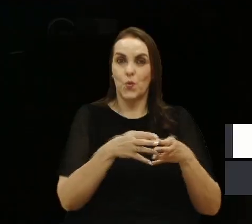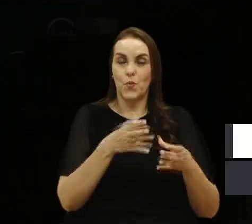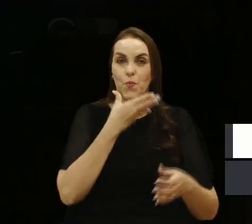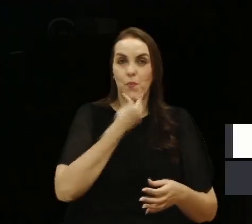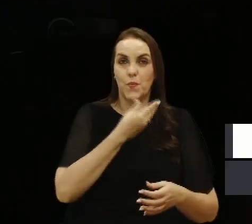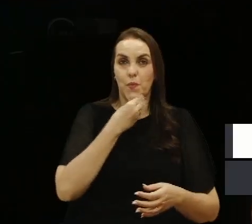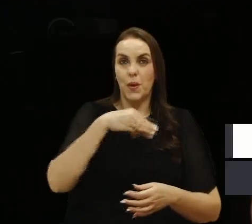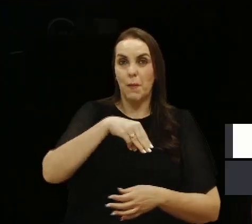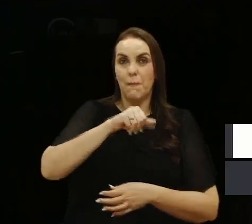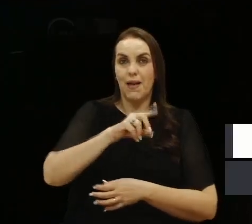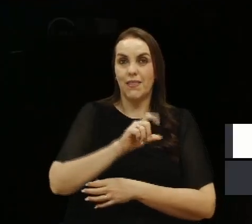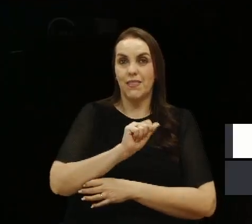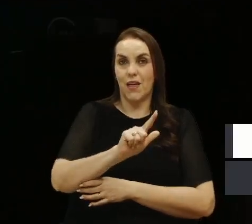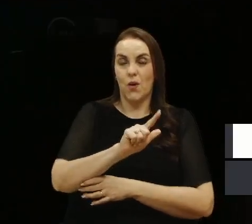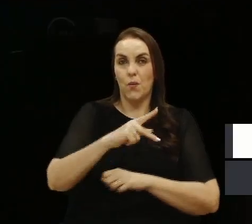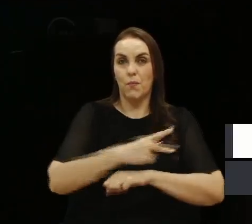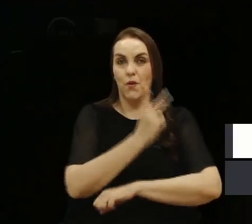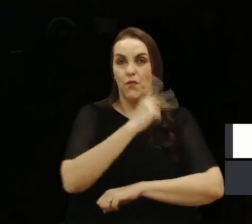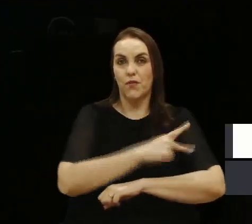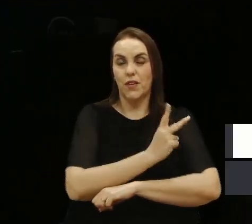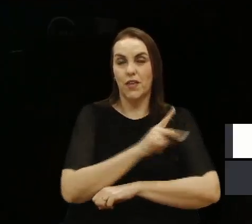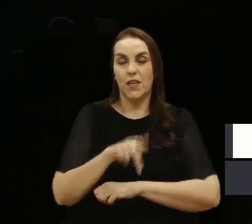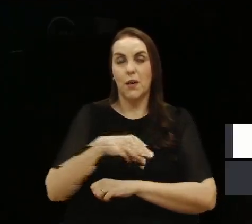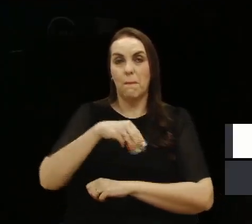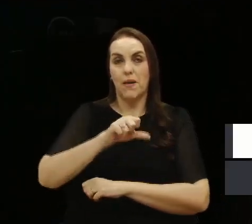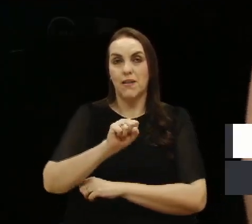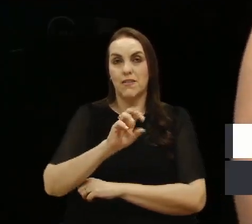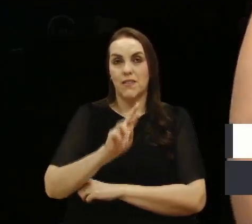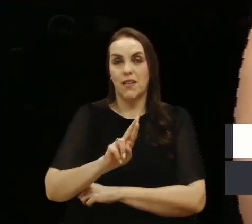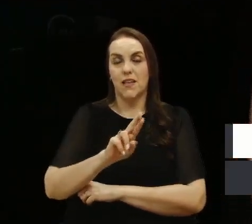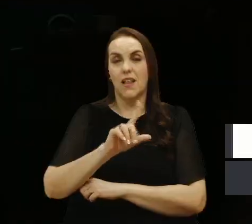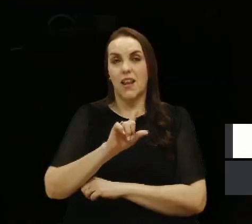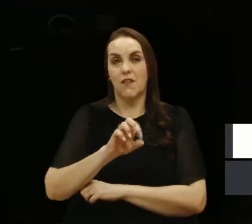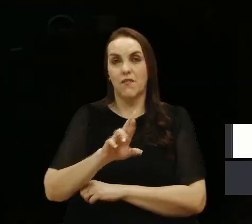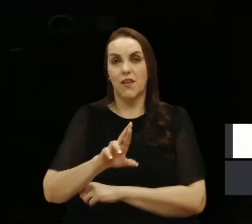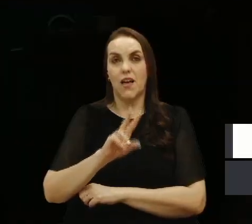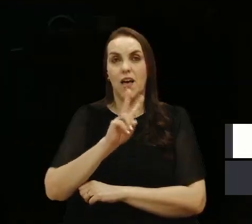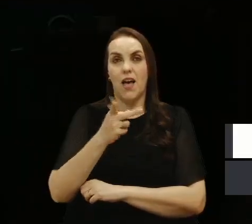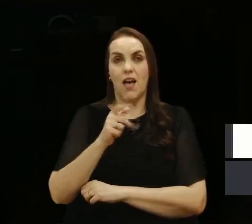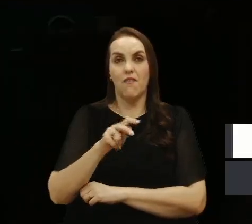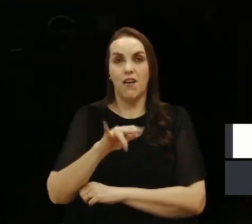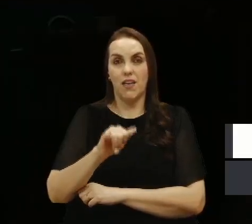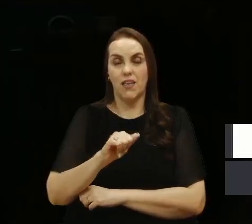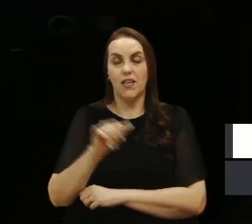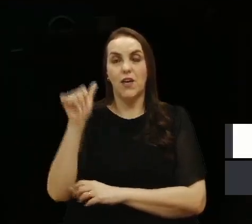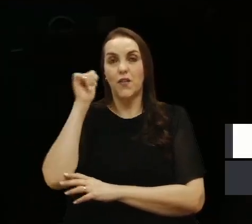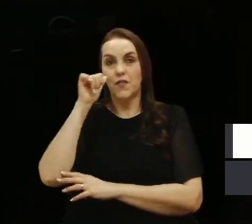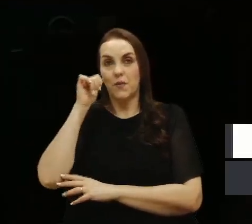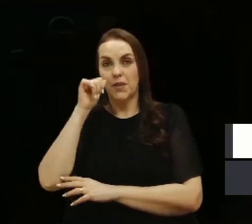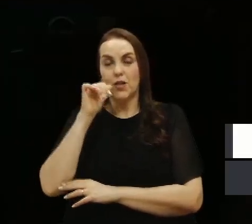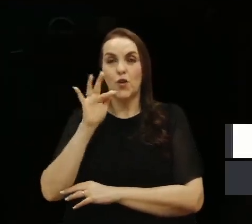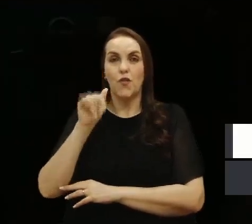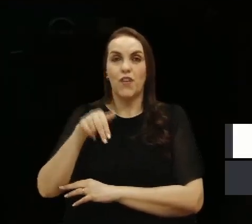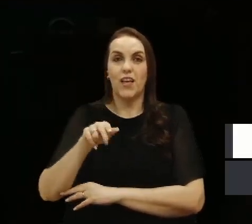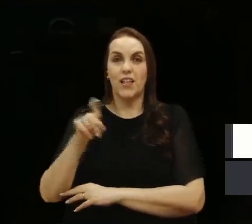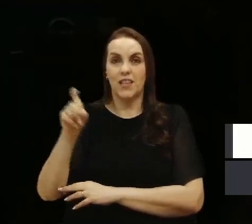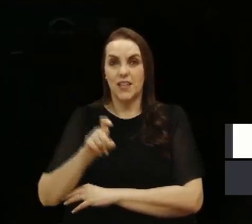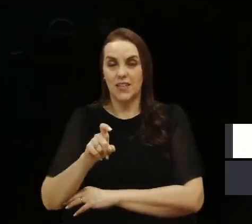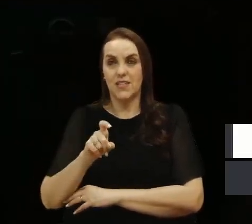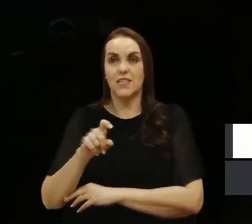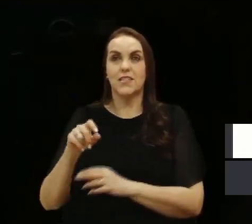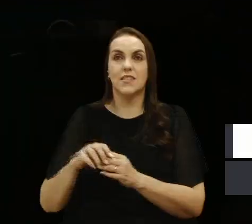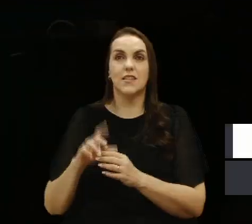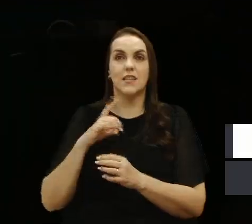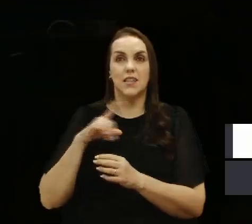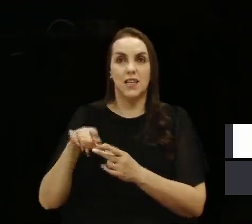Madal, Palfinger, Master Livre e Havaí. E no feminino, Fênix, Patroas da Bola e Base Feminina. E os diretores Billy